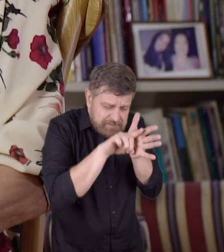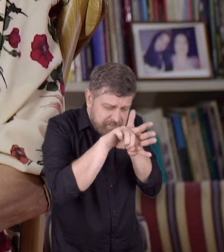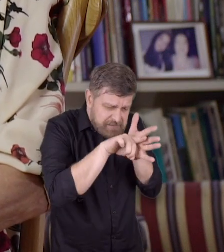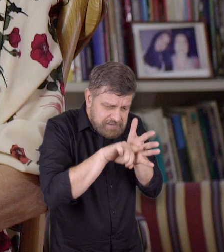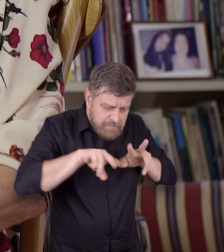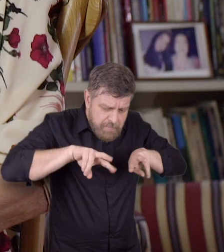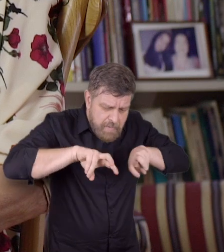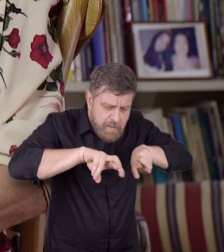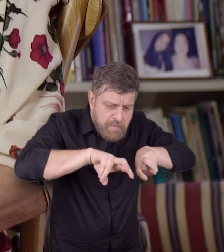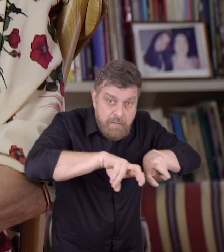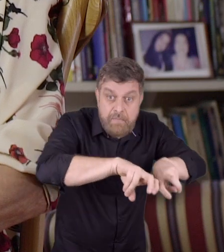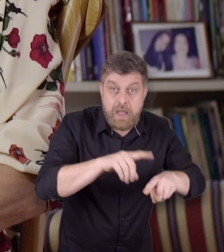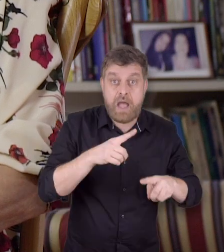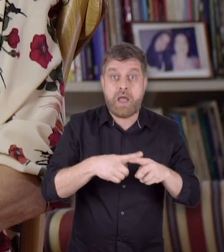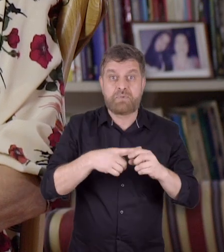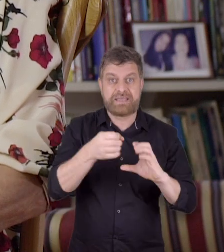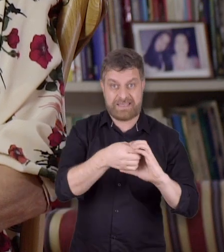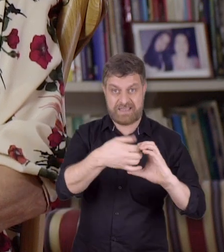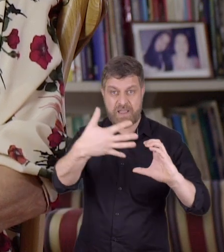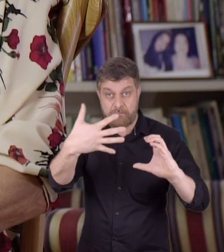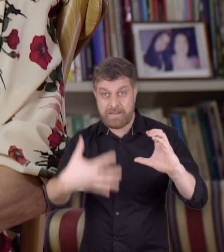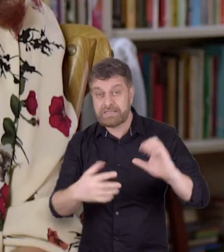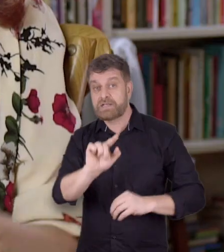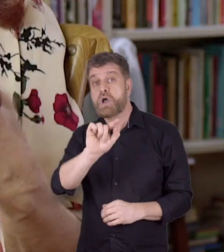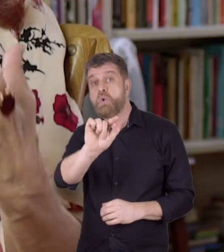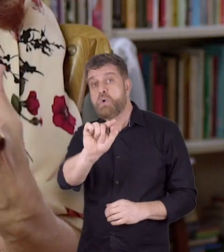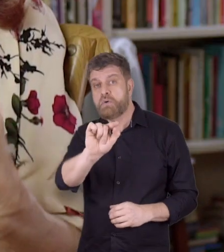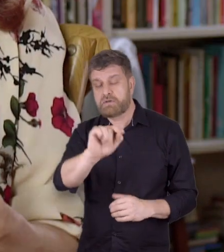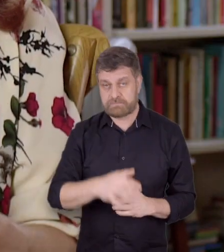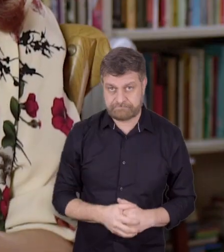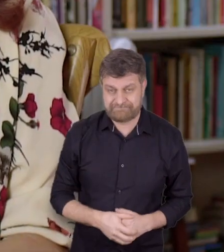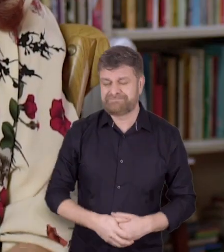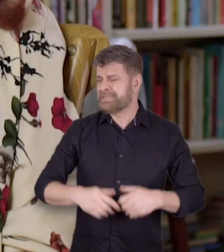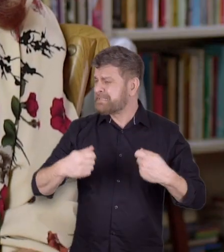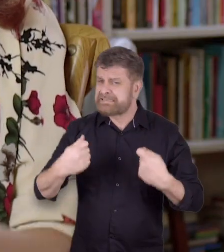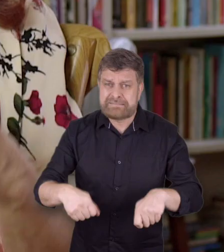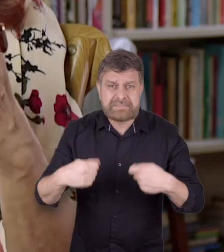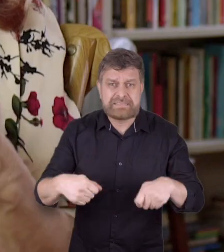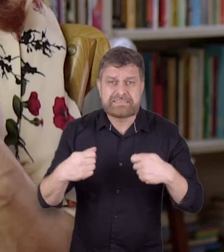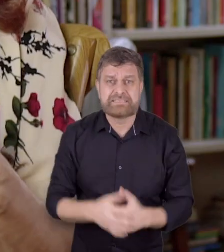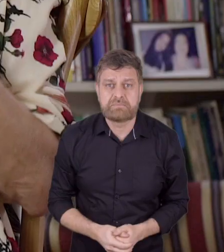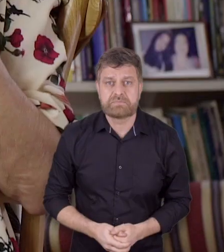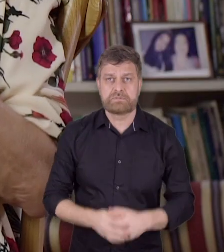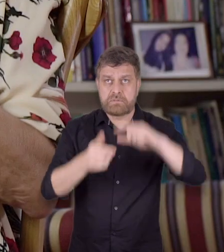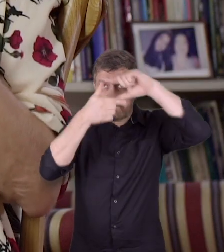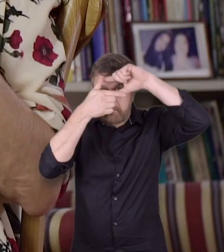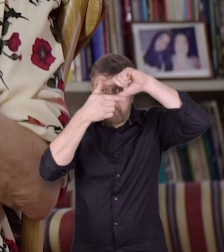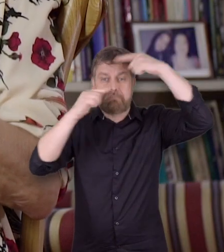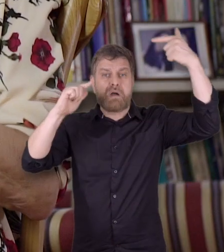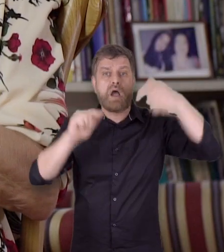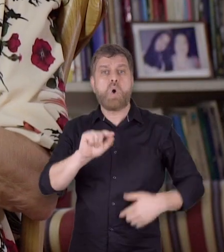tema, porque ele caracterizava a necessidade de abandonar uma